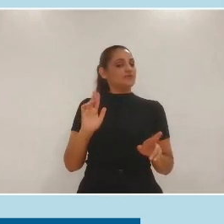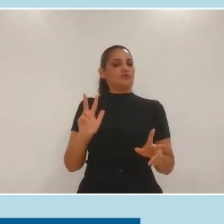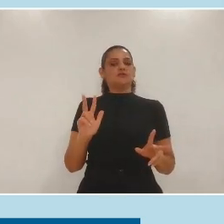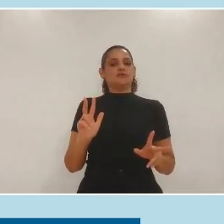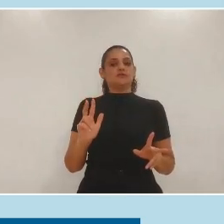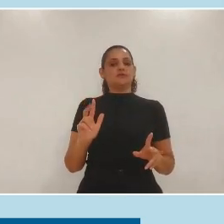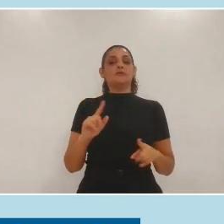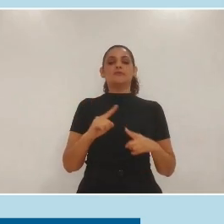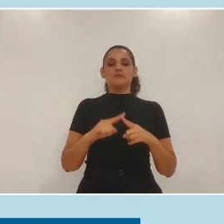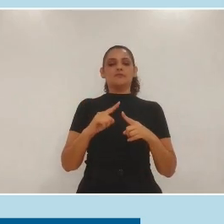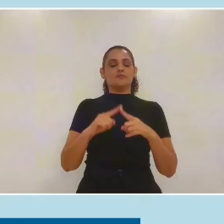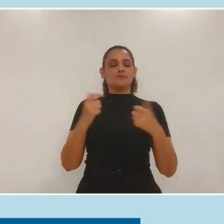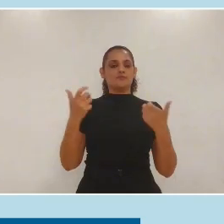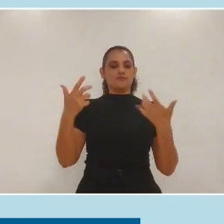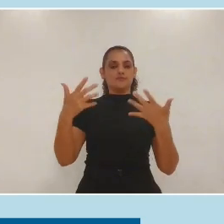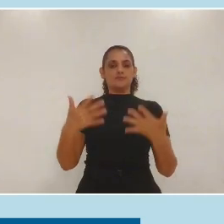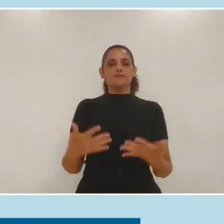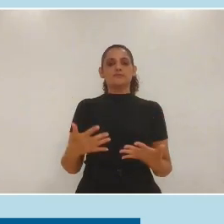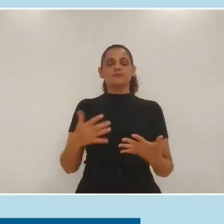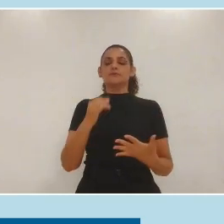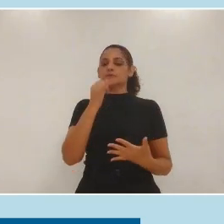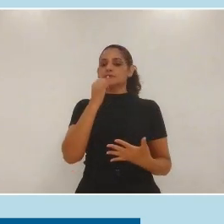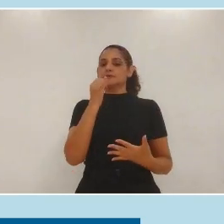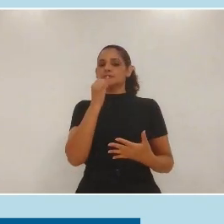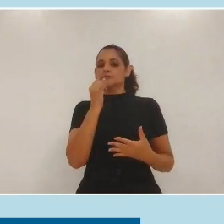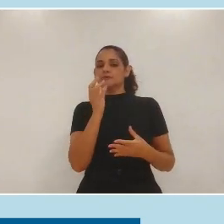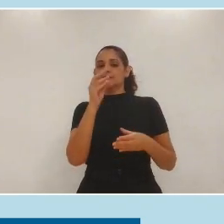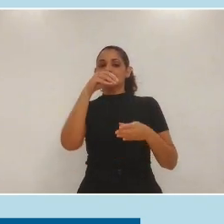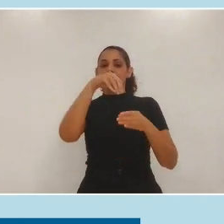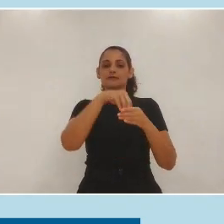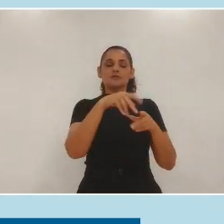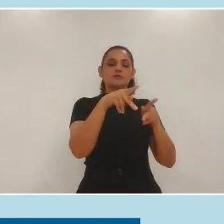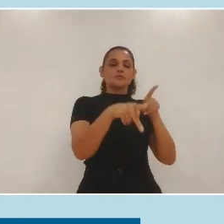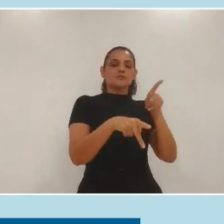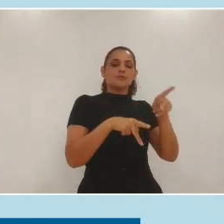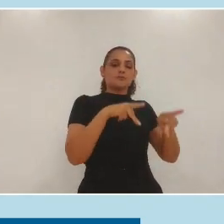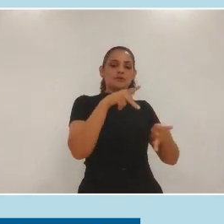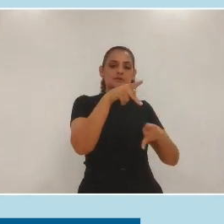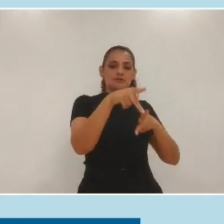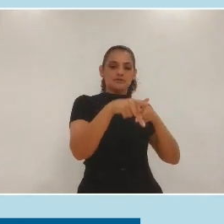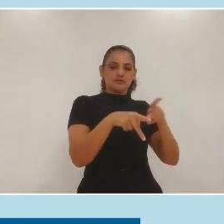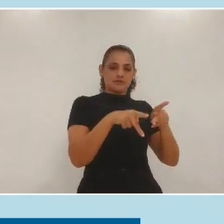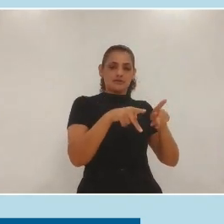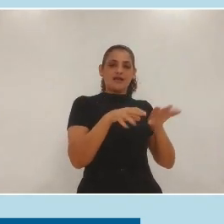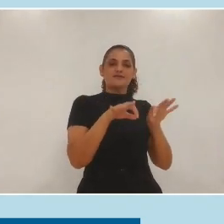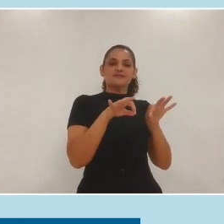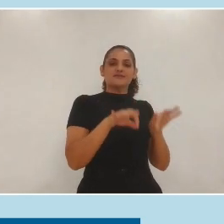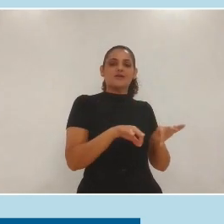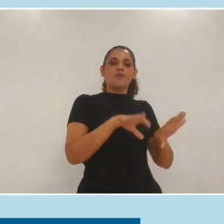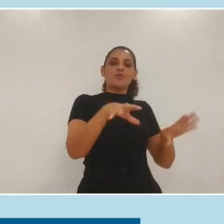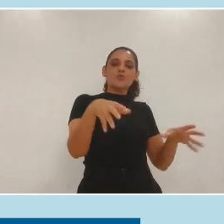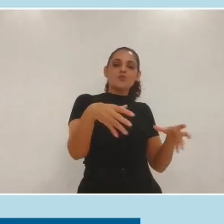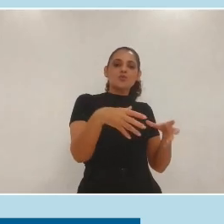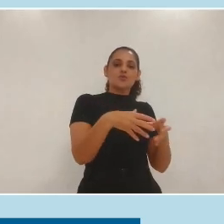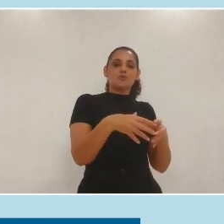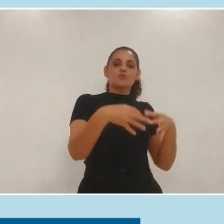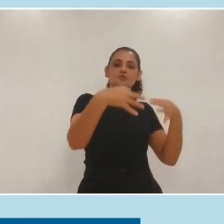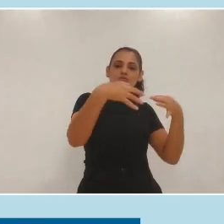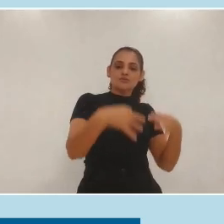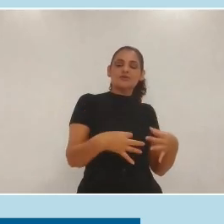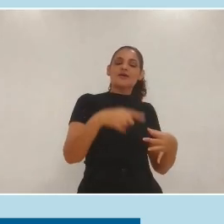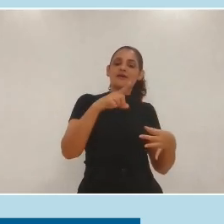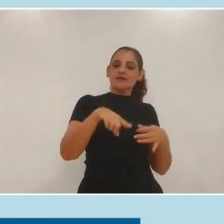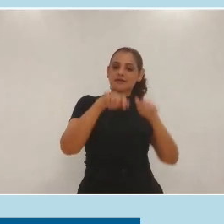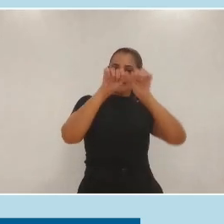que dentro de uma população específica, que é